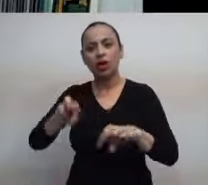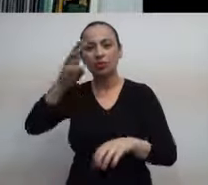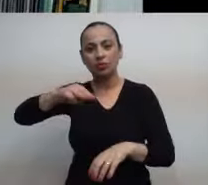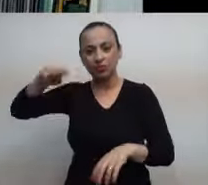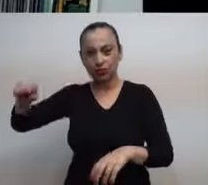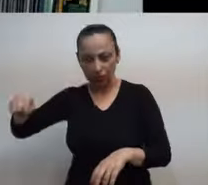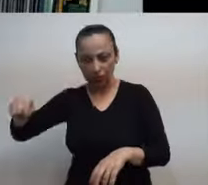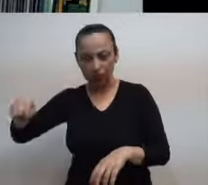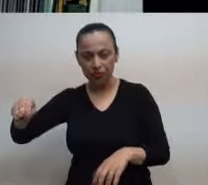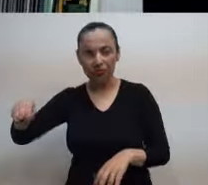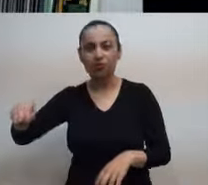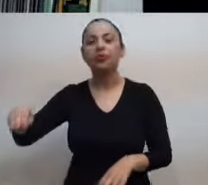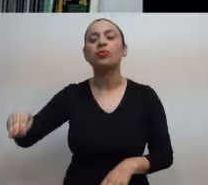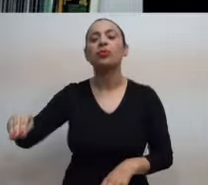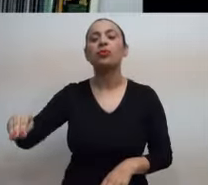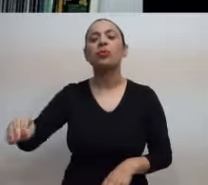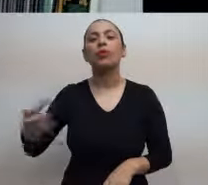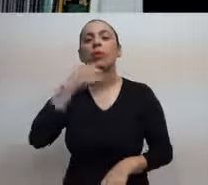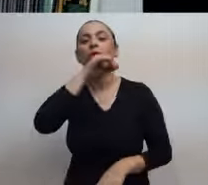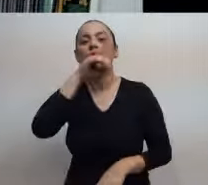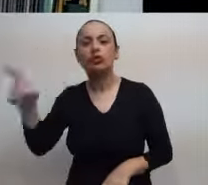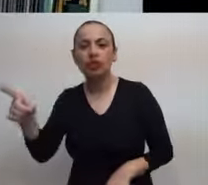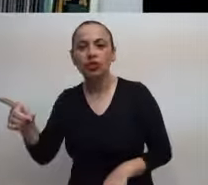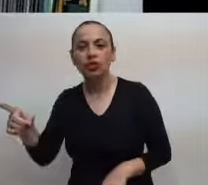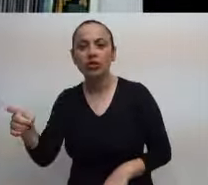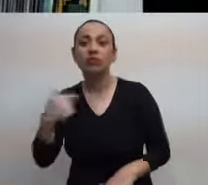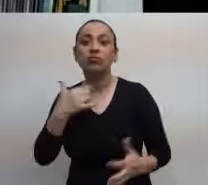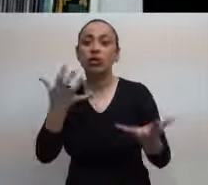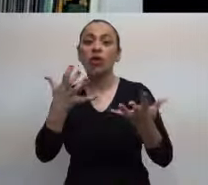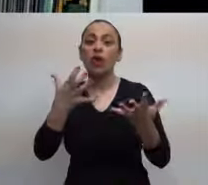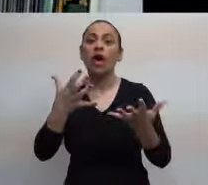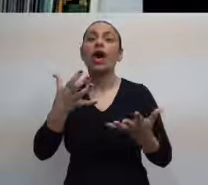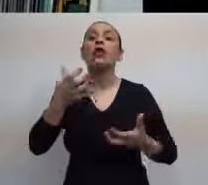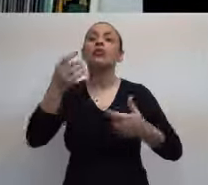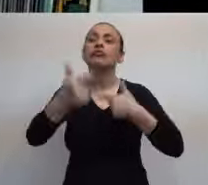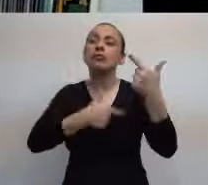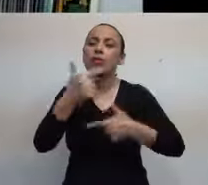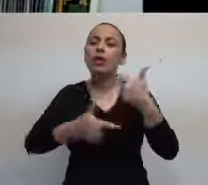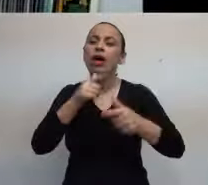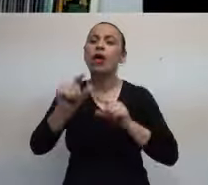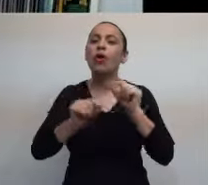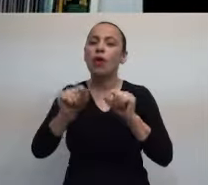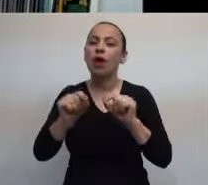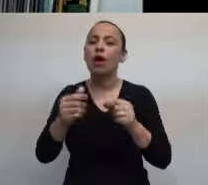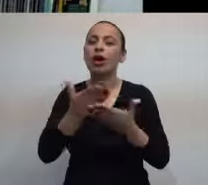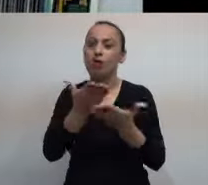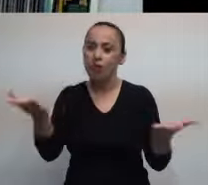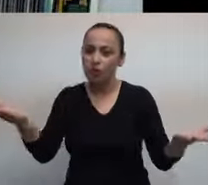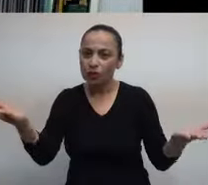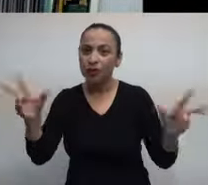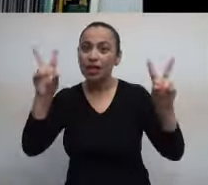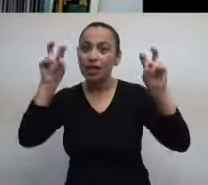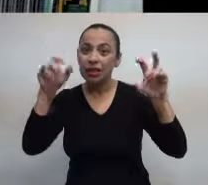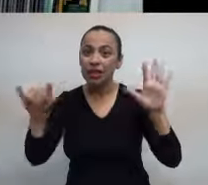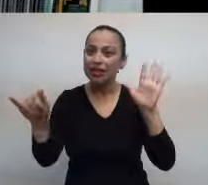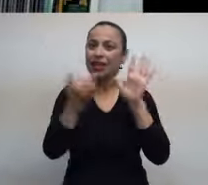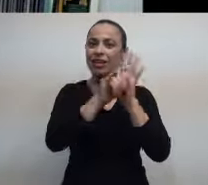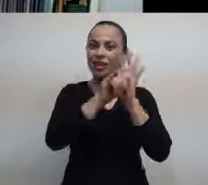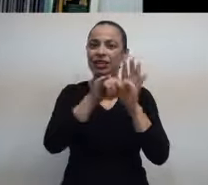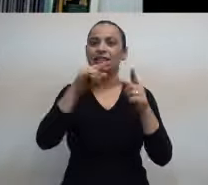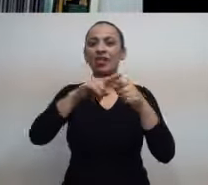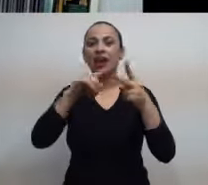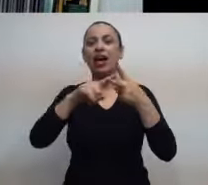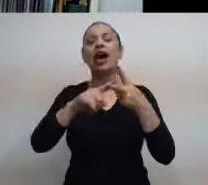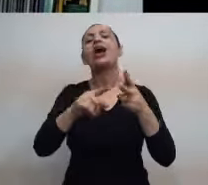FAI UENG. Muito bom dia. Eu pretendo aqui trabalhar com vocês o tema